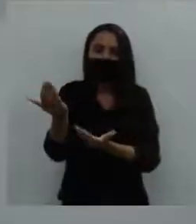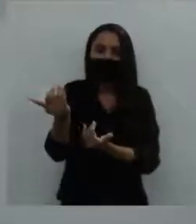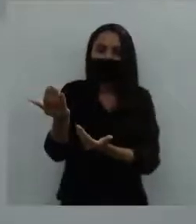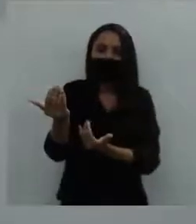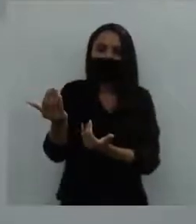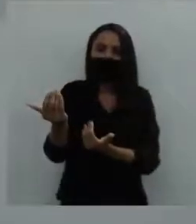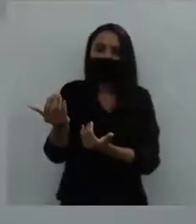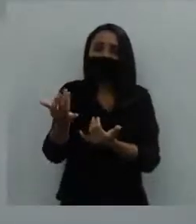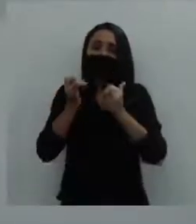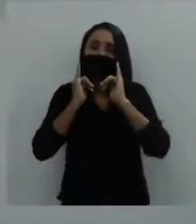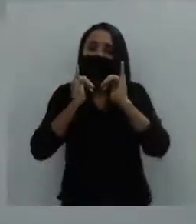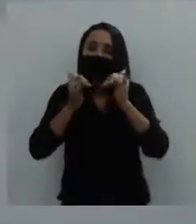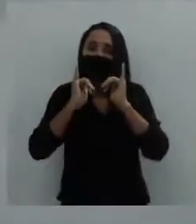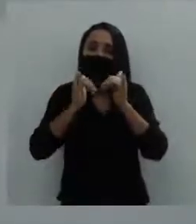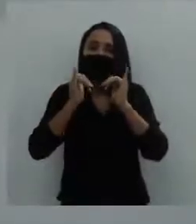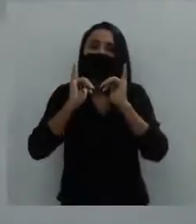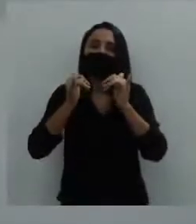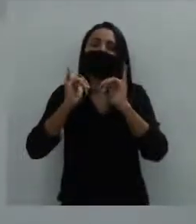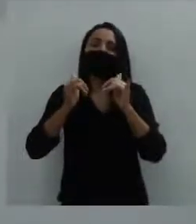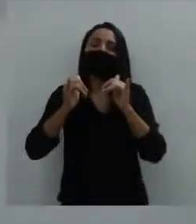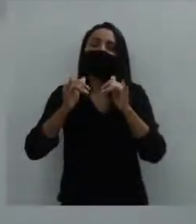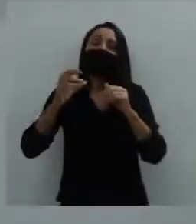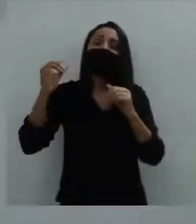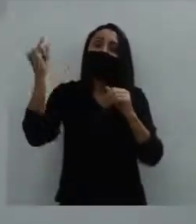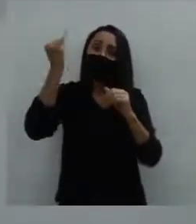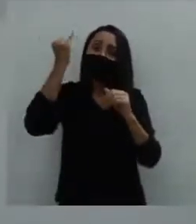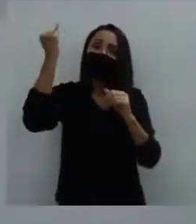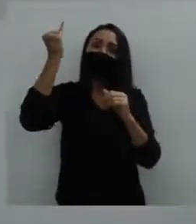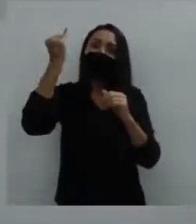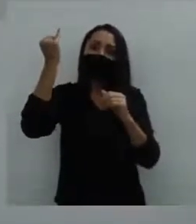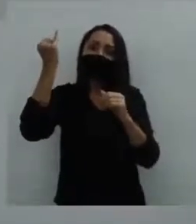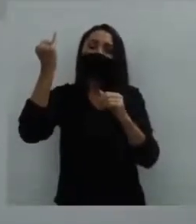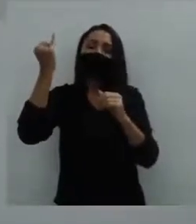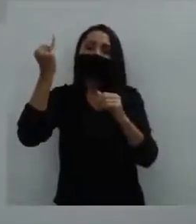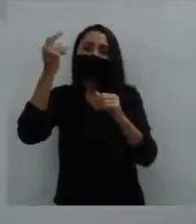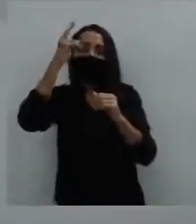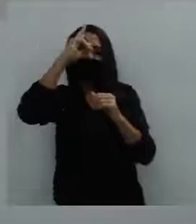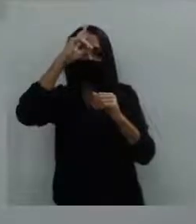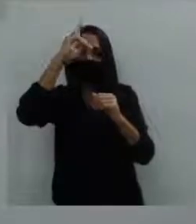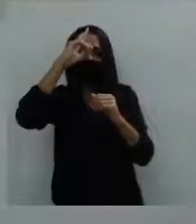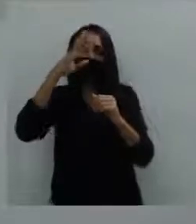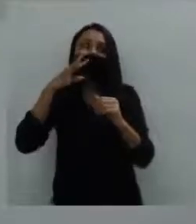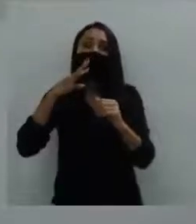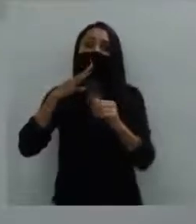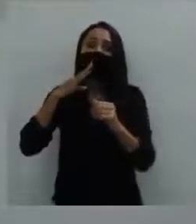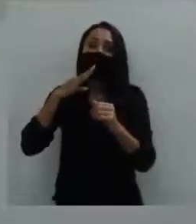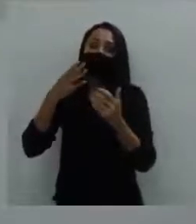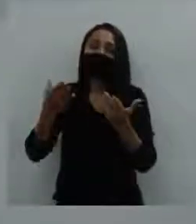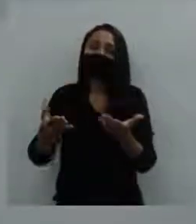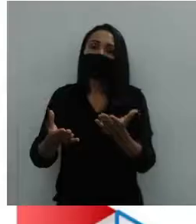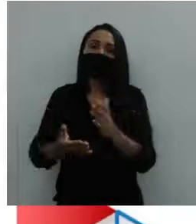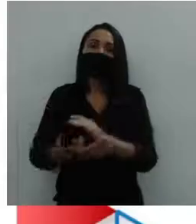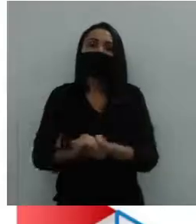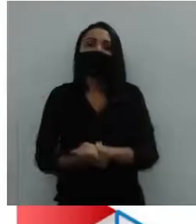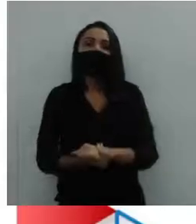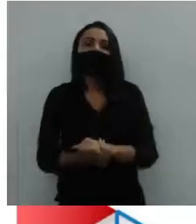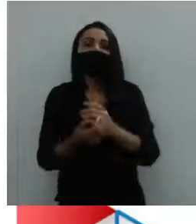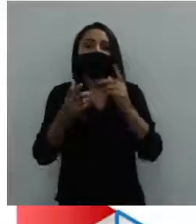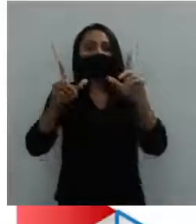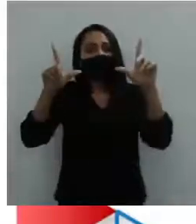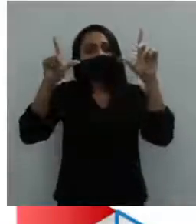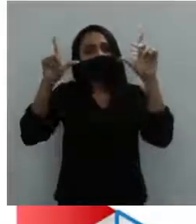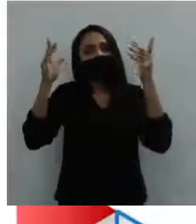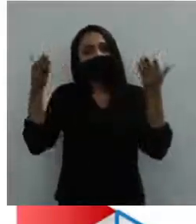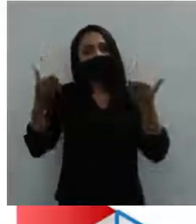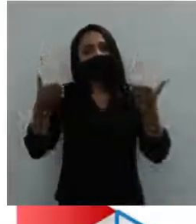suas narrativas. Então, é importante lembrar disso, conhecer essa questão. E aqui na tela trago